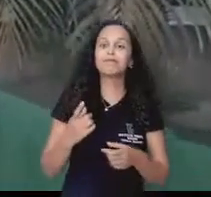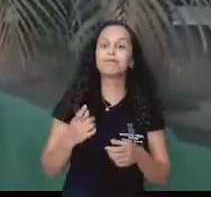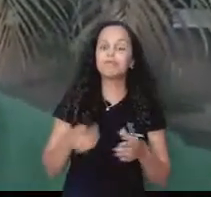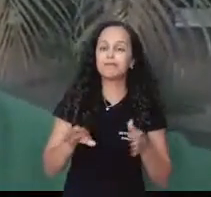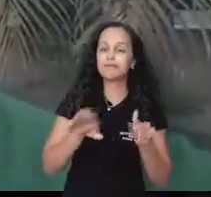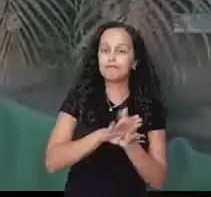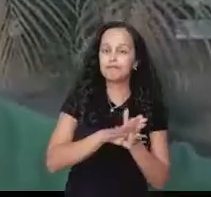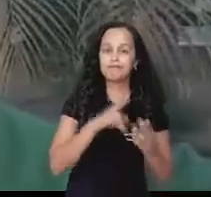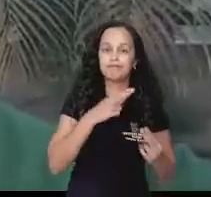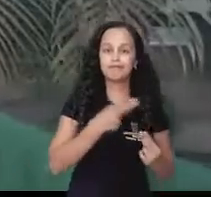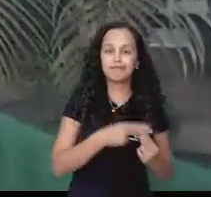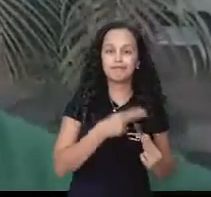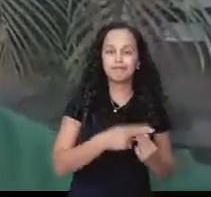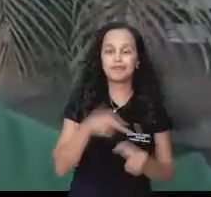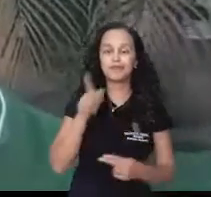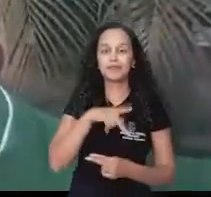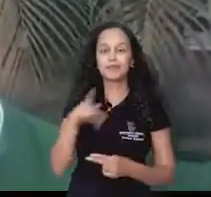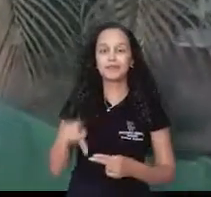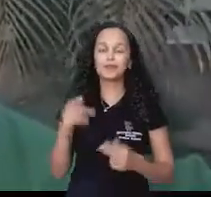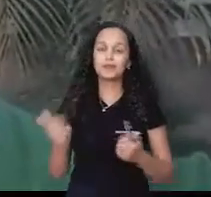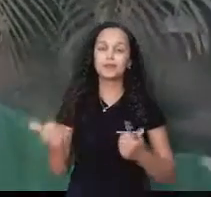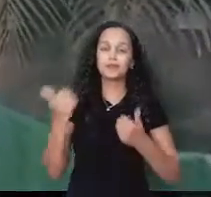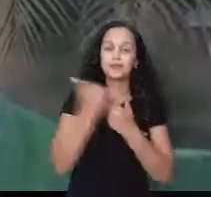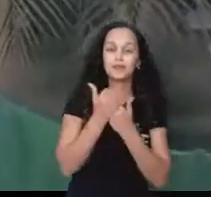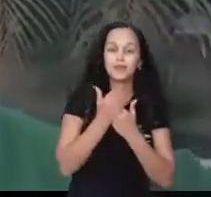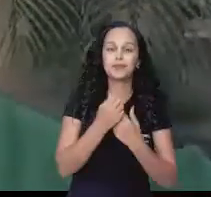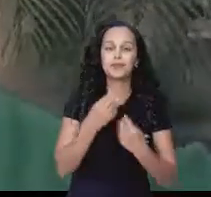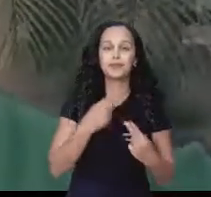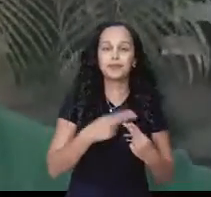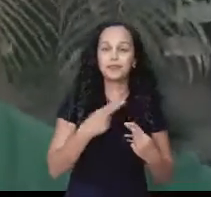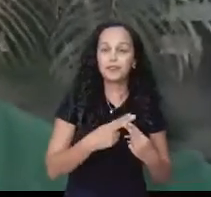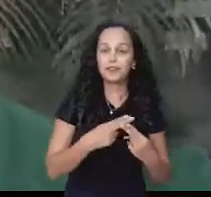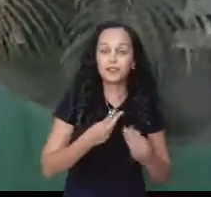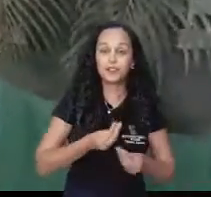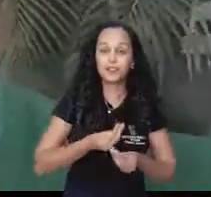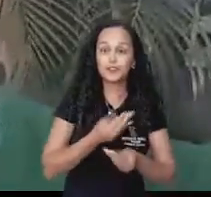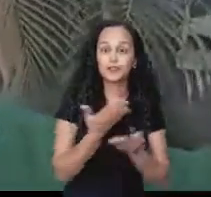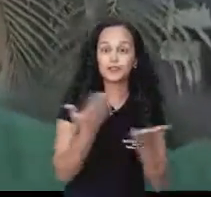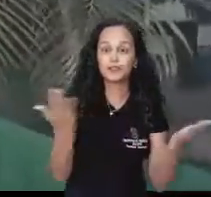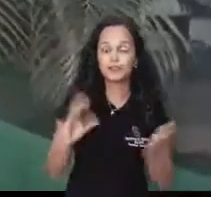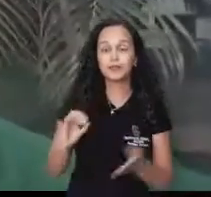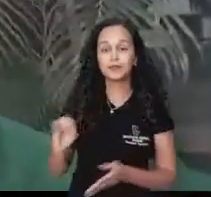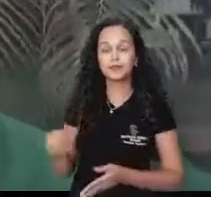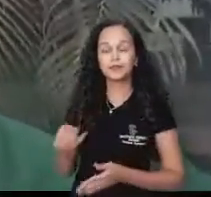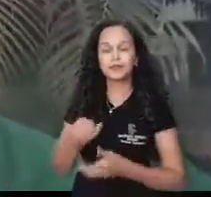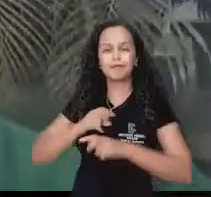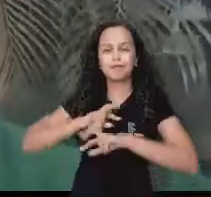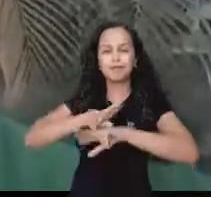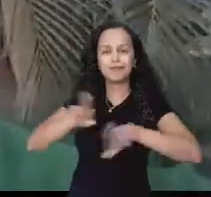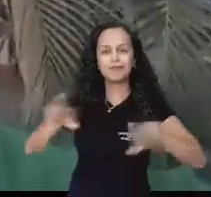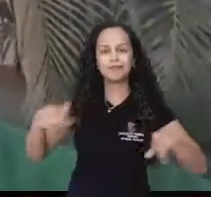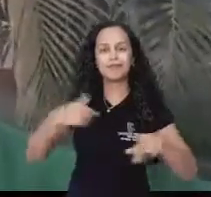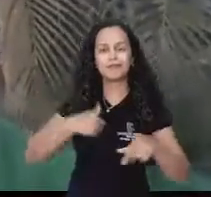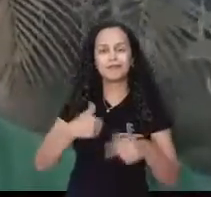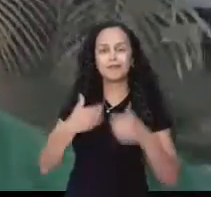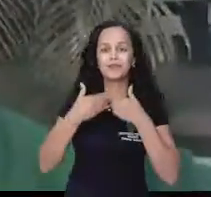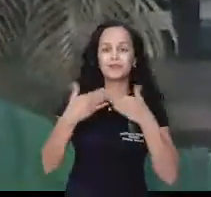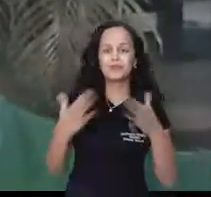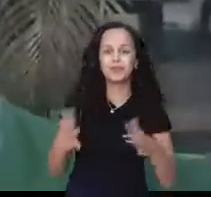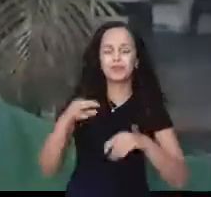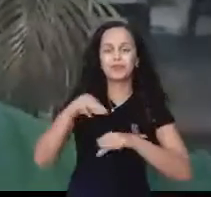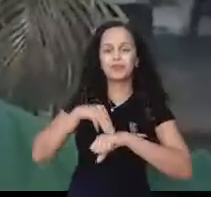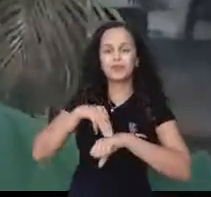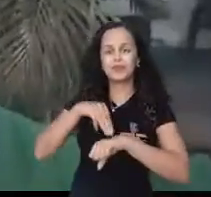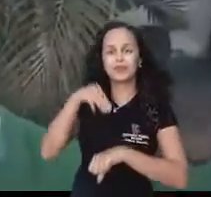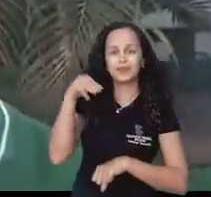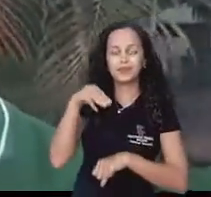professor substituto. E pelas diversas oportunidades que o IFE oferece, tanto para os seus alunos quanto para os servidores, eu ingressei no mestrado